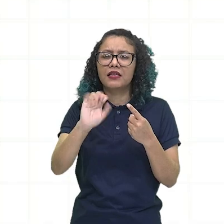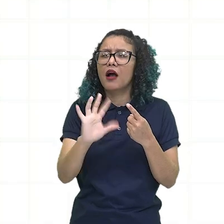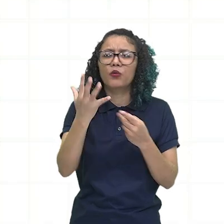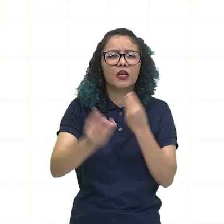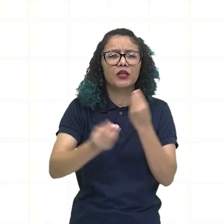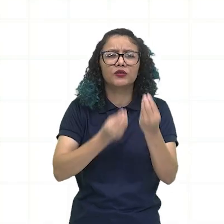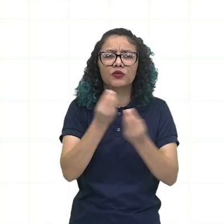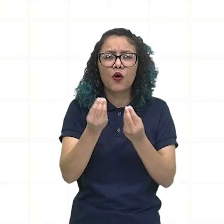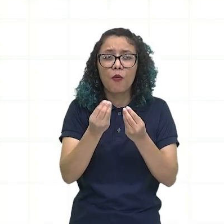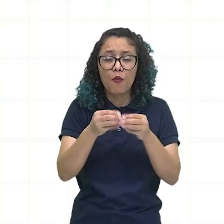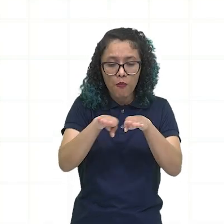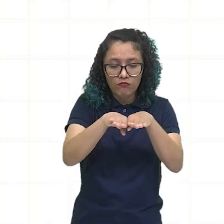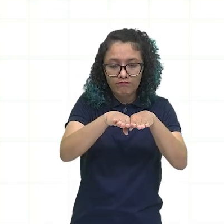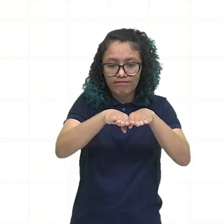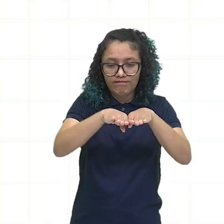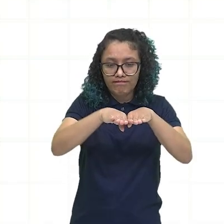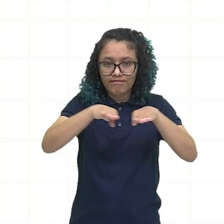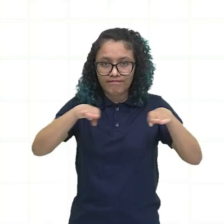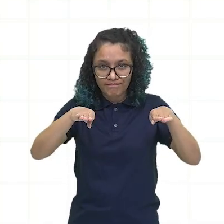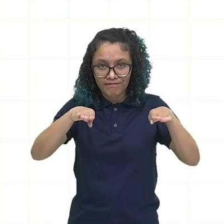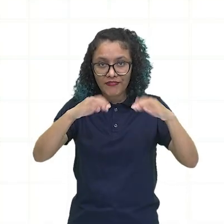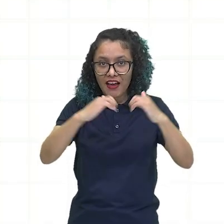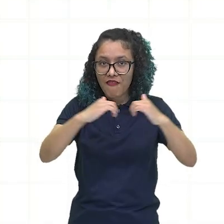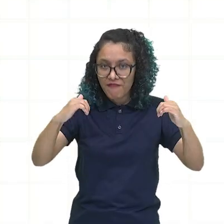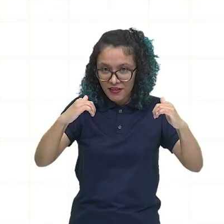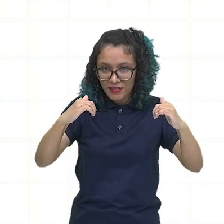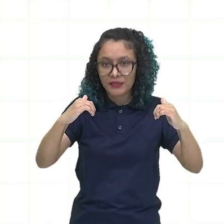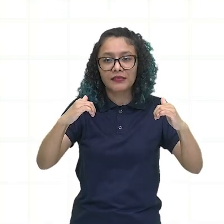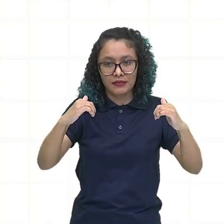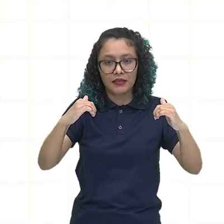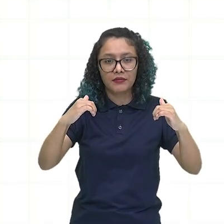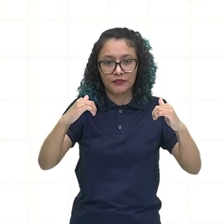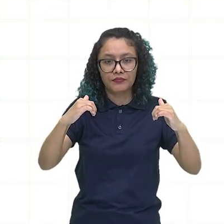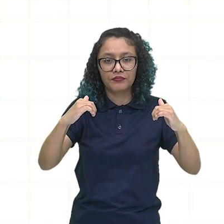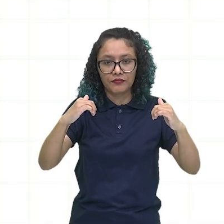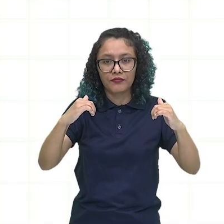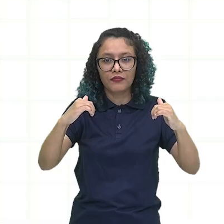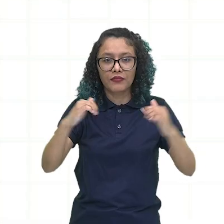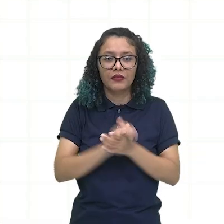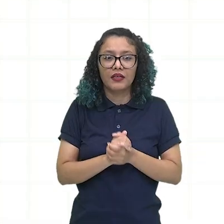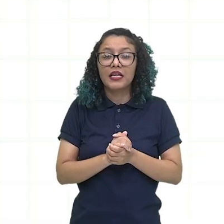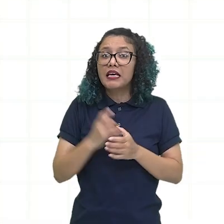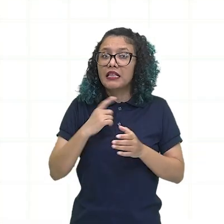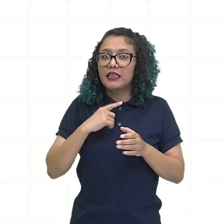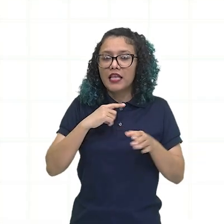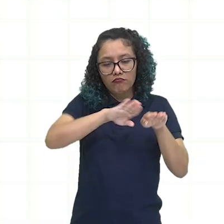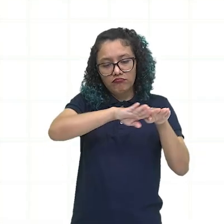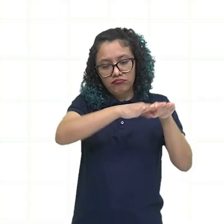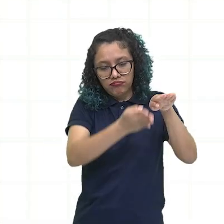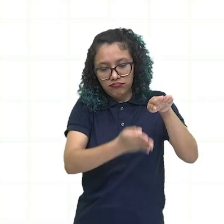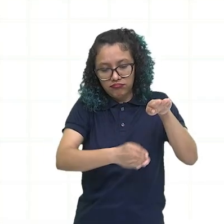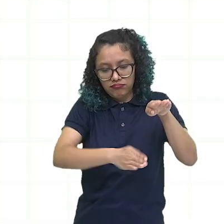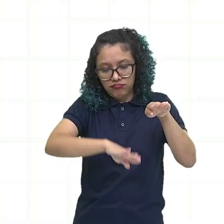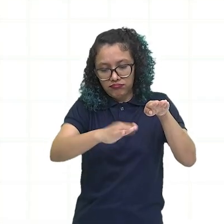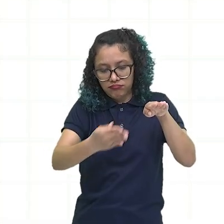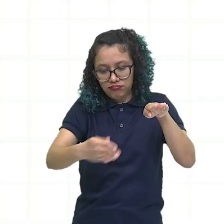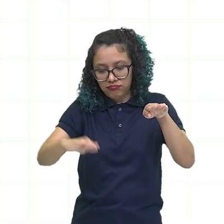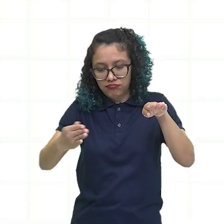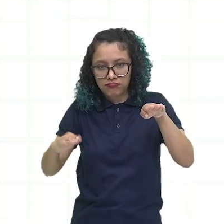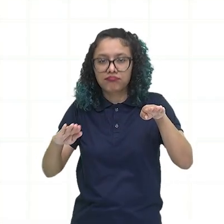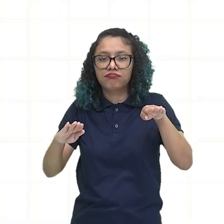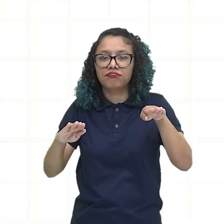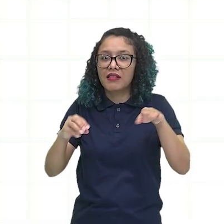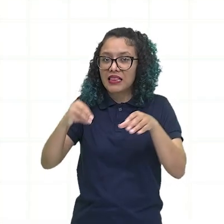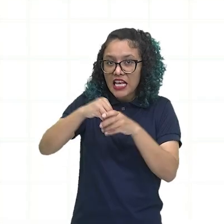as placas se afastam, né, uma da outra, criando novos fundos oceânicos